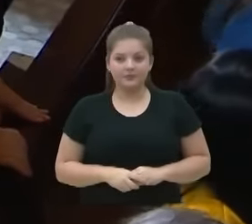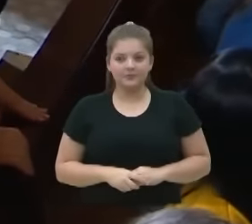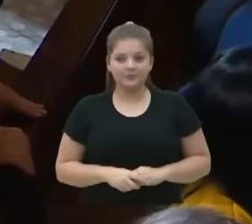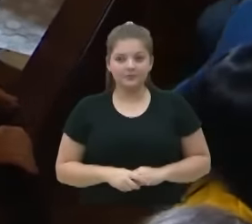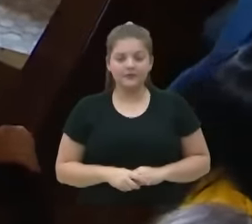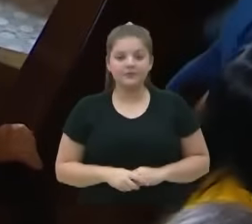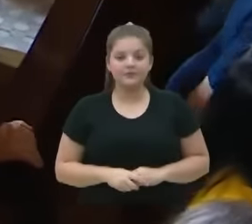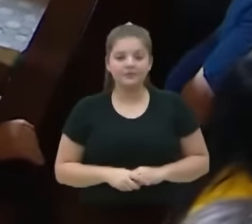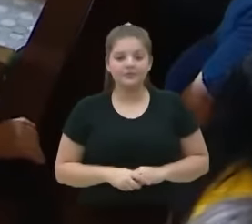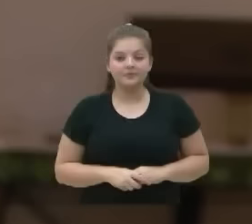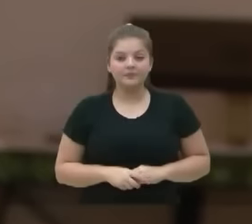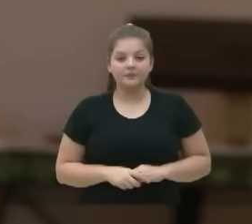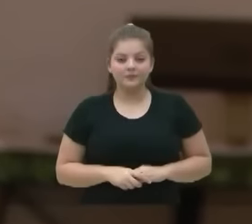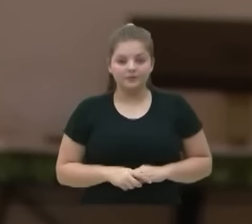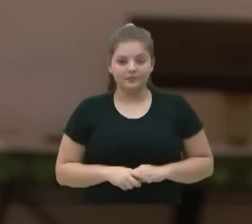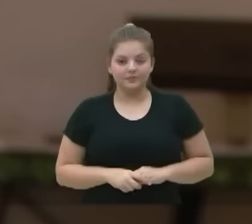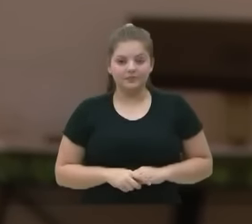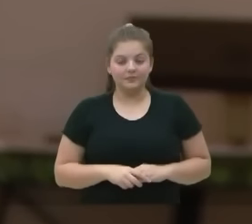Amém.